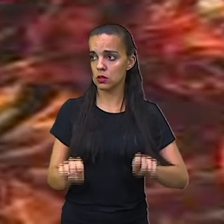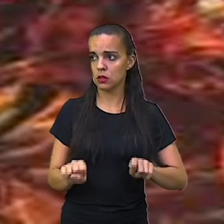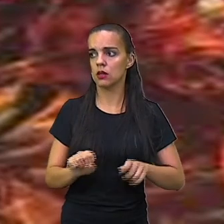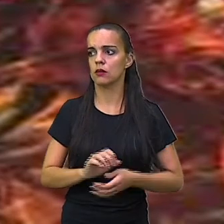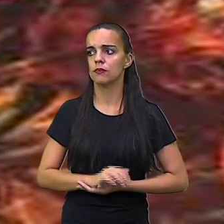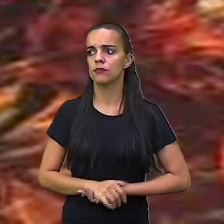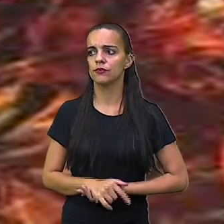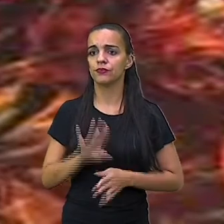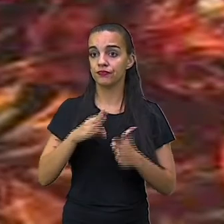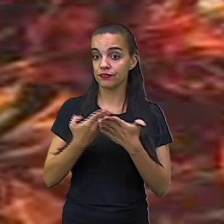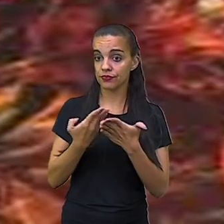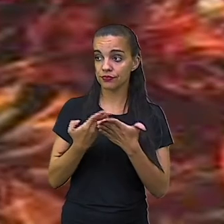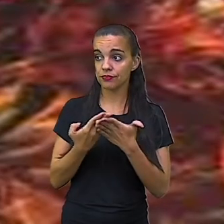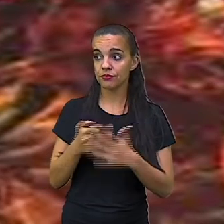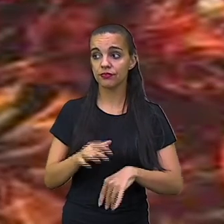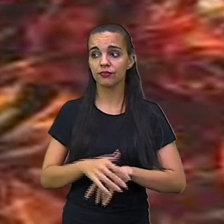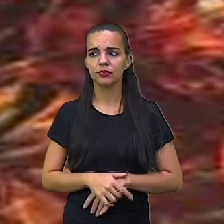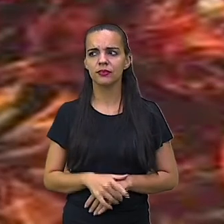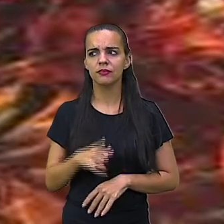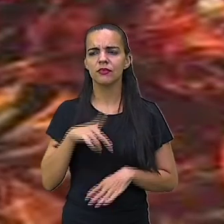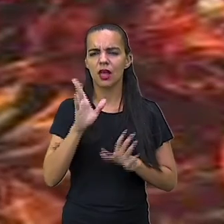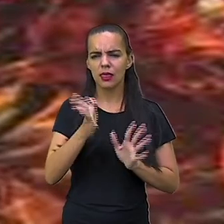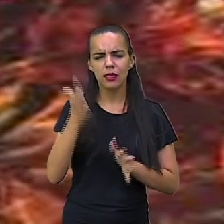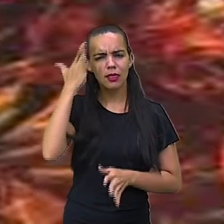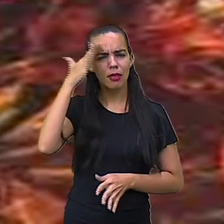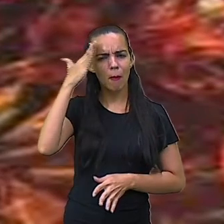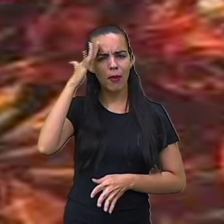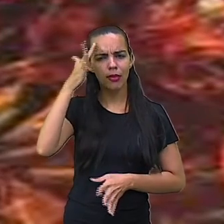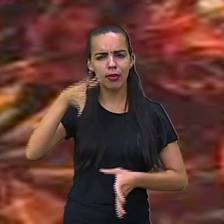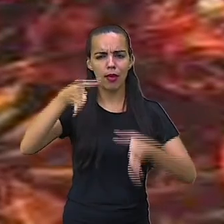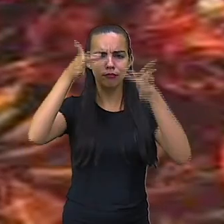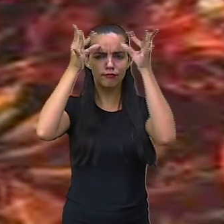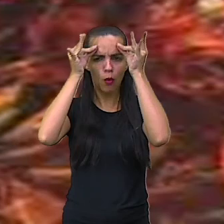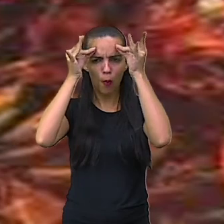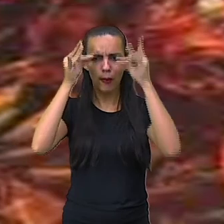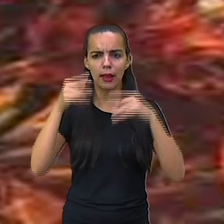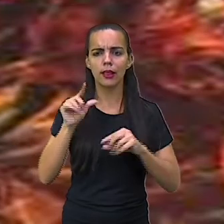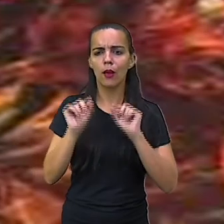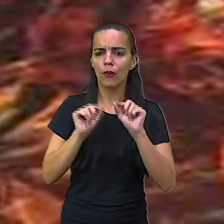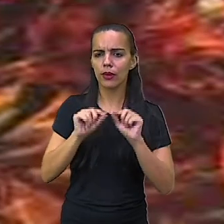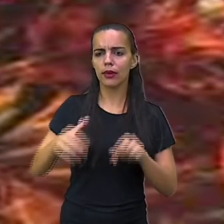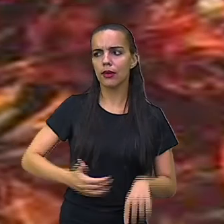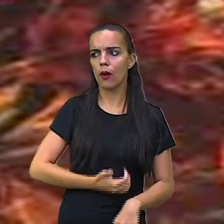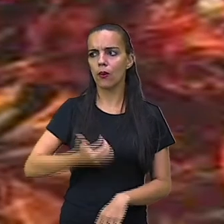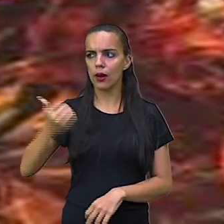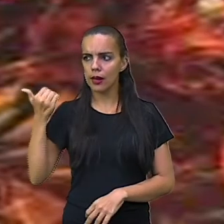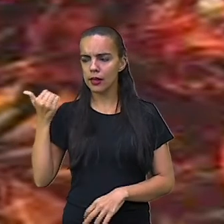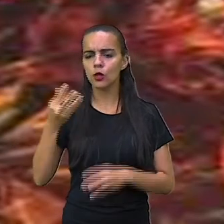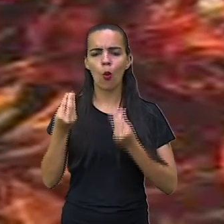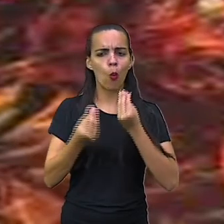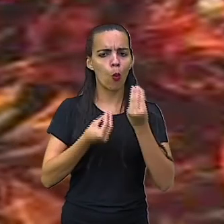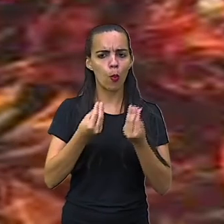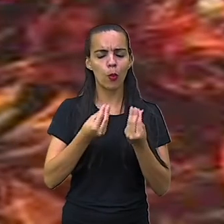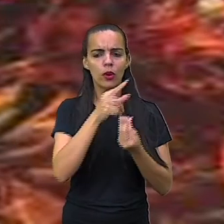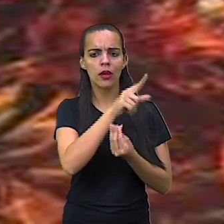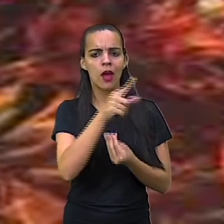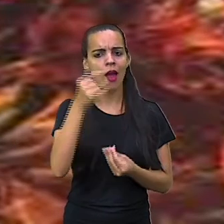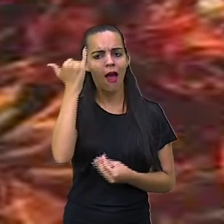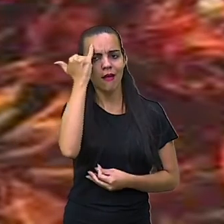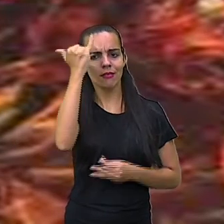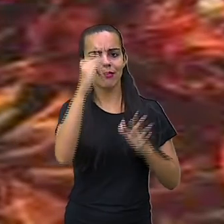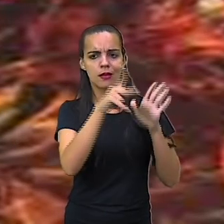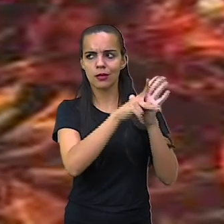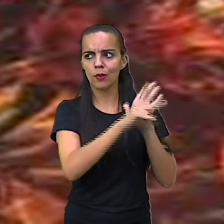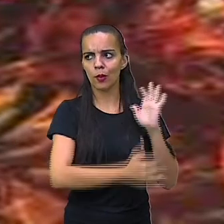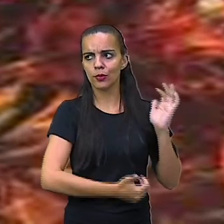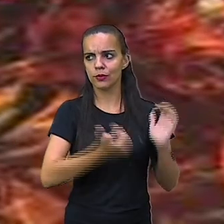Ok? Estudantes, deu para compreender o que é anarquismo, socialismo, comunismo, como que funciona? Então, nós